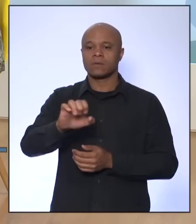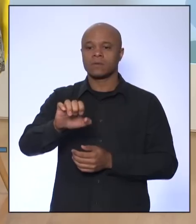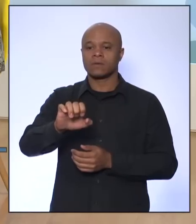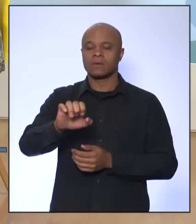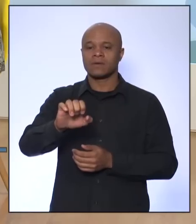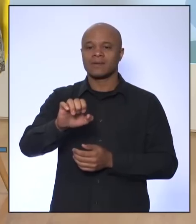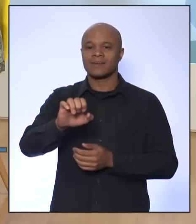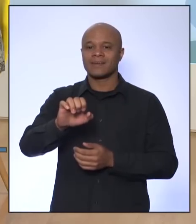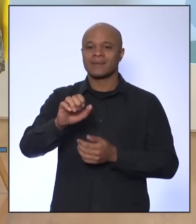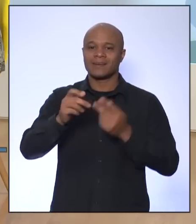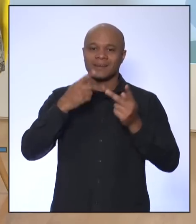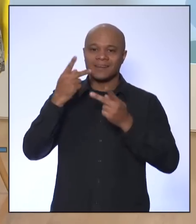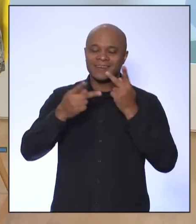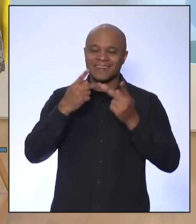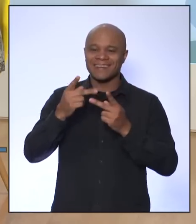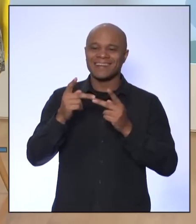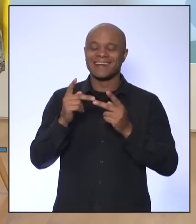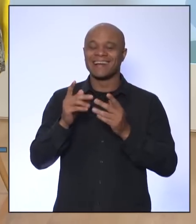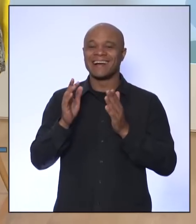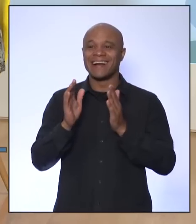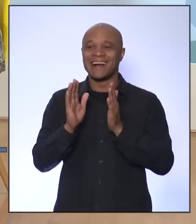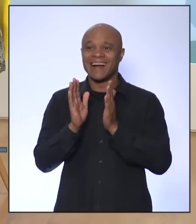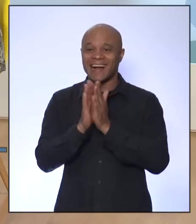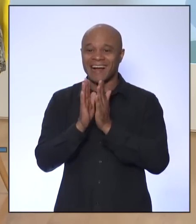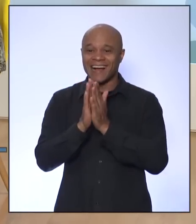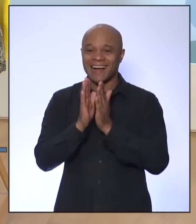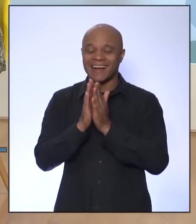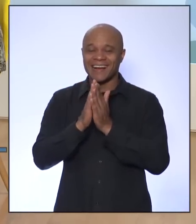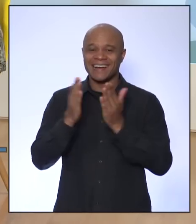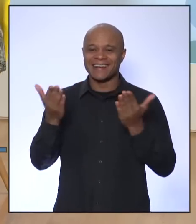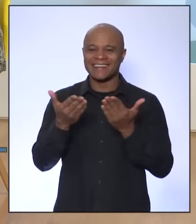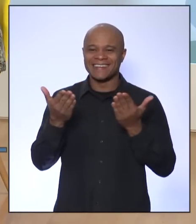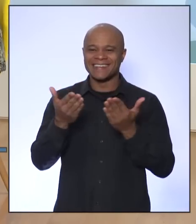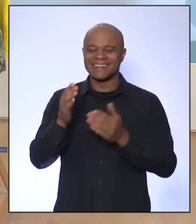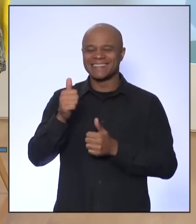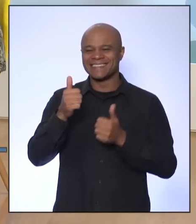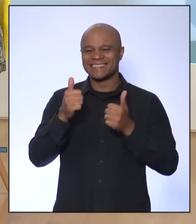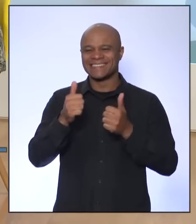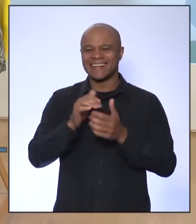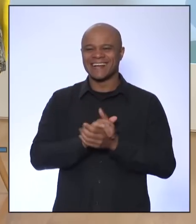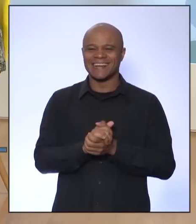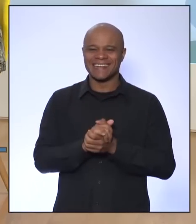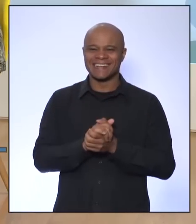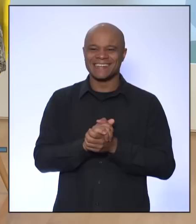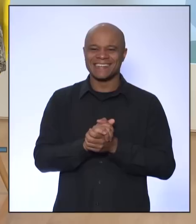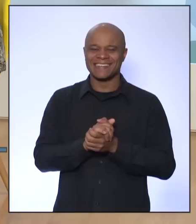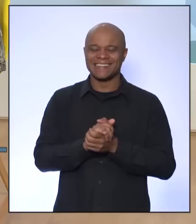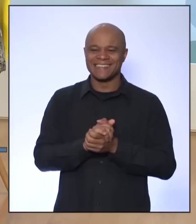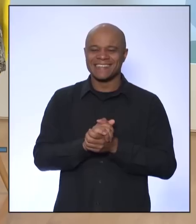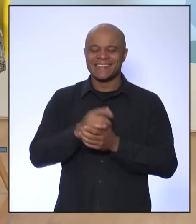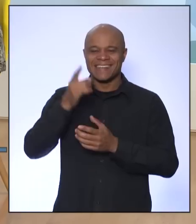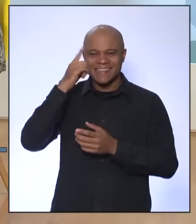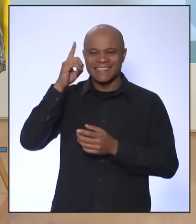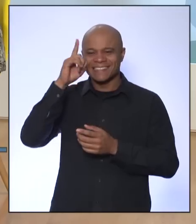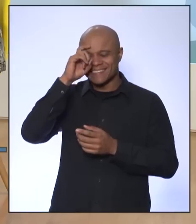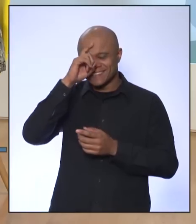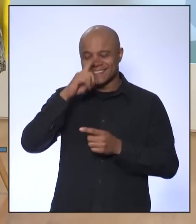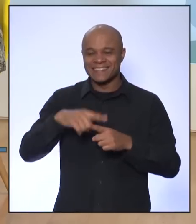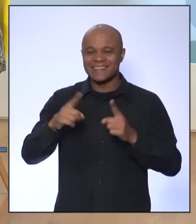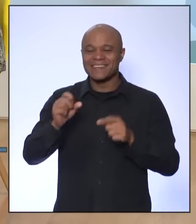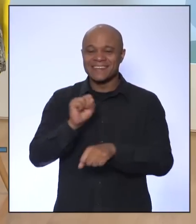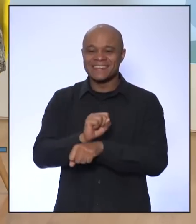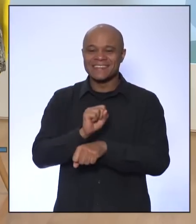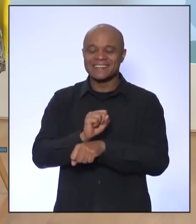Parabéns, Wallace. Wallace. Sei que é um momento difícil para fazer aniversário, mas espero que você esteja celebrando com a sua